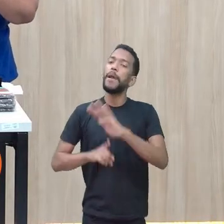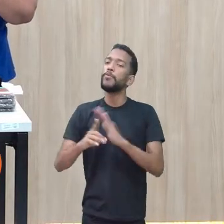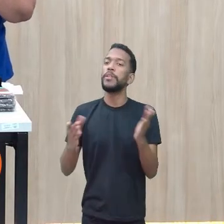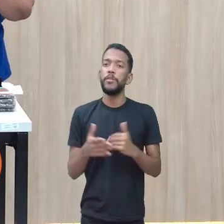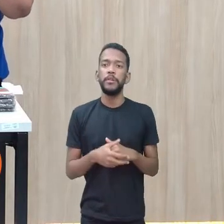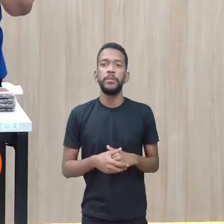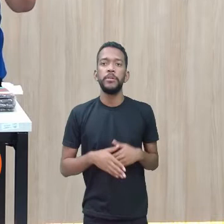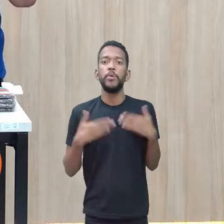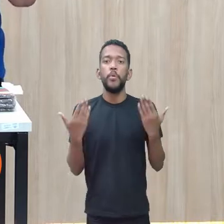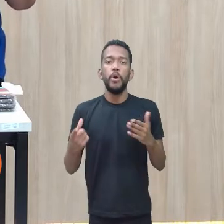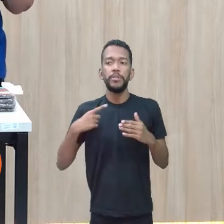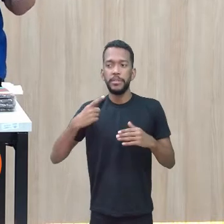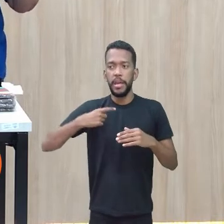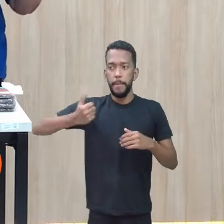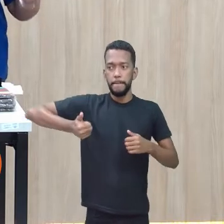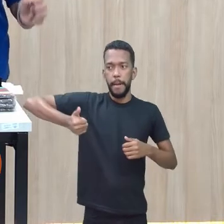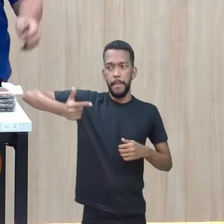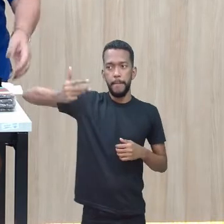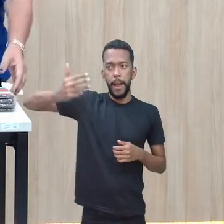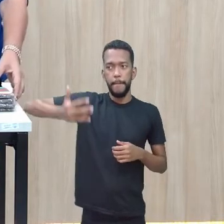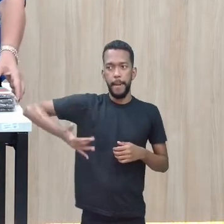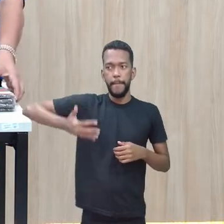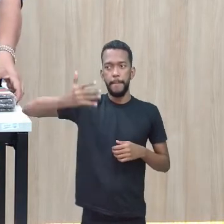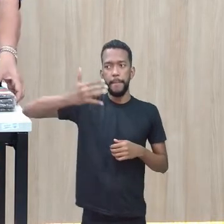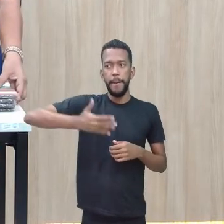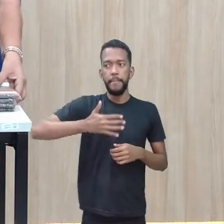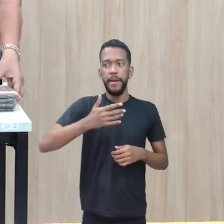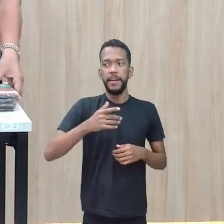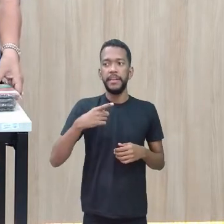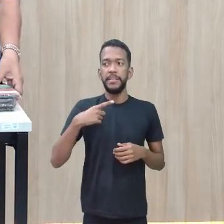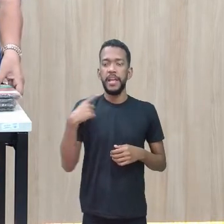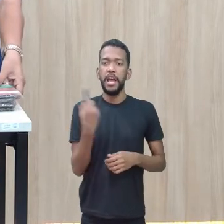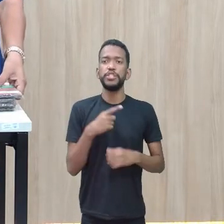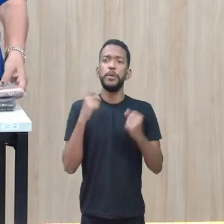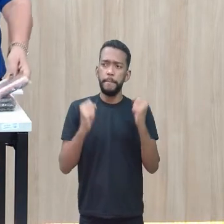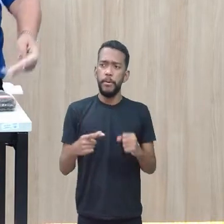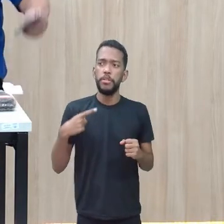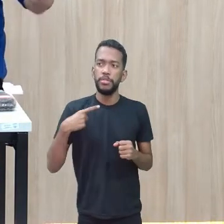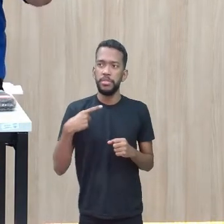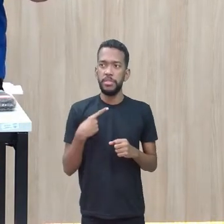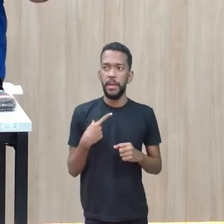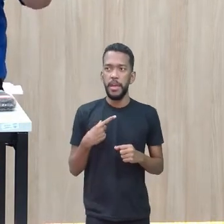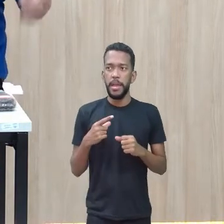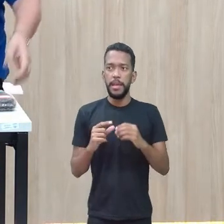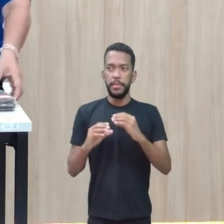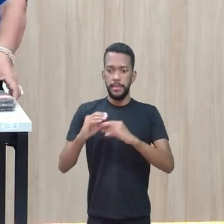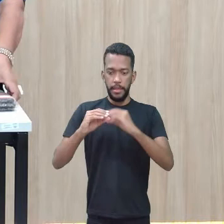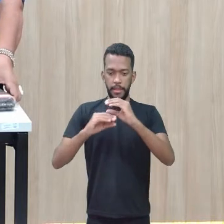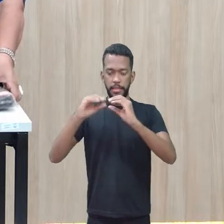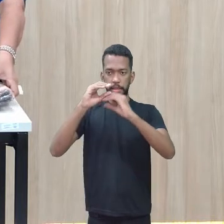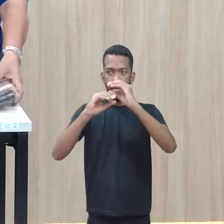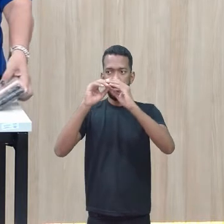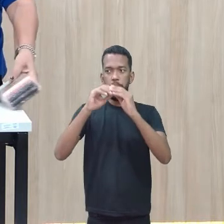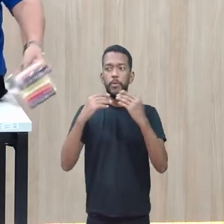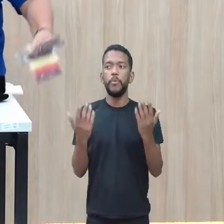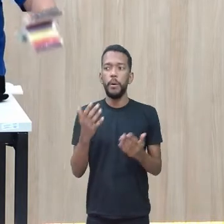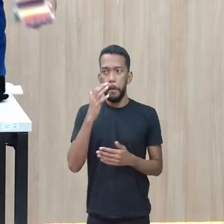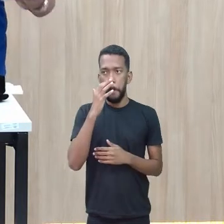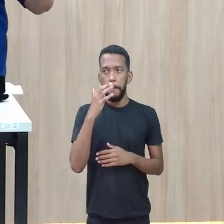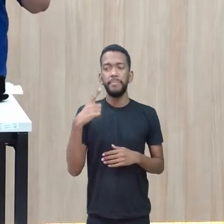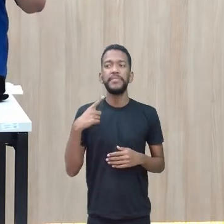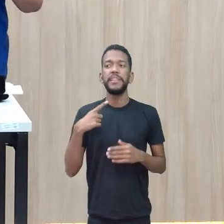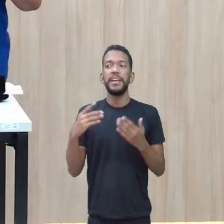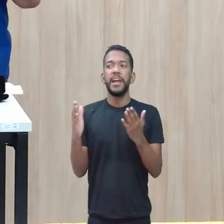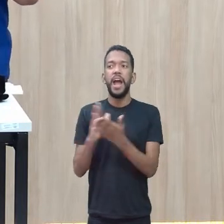pergunta? Qual é o maior número de fases que nós podemos montar? E aí eu trouxe